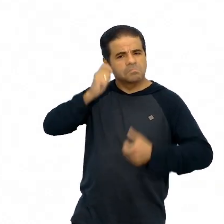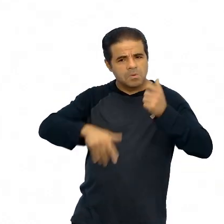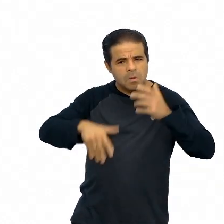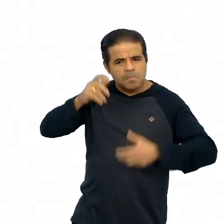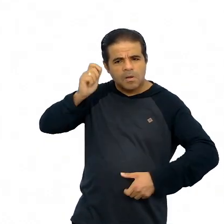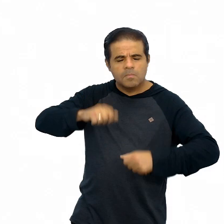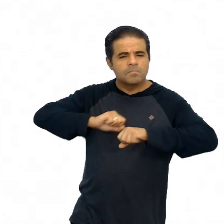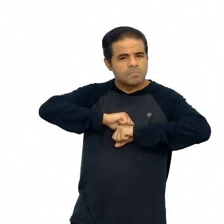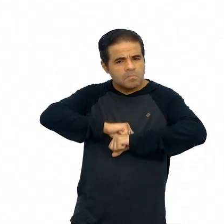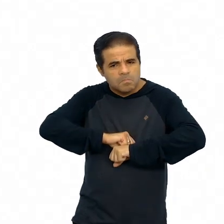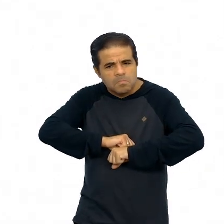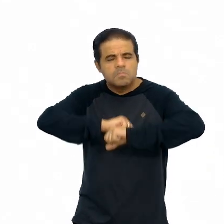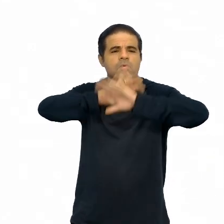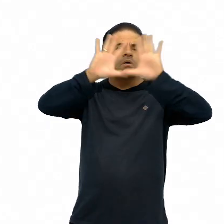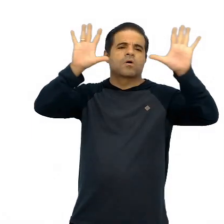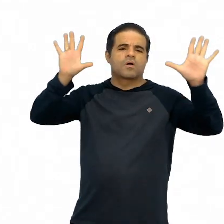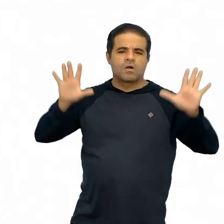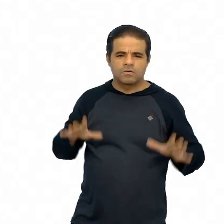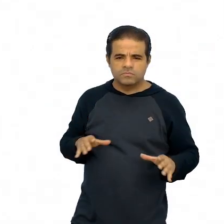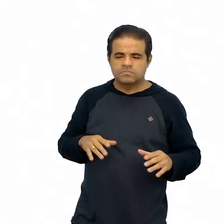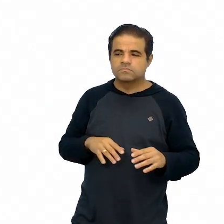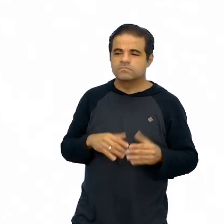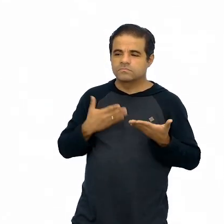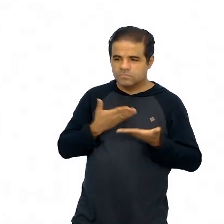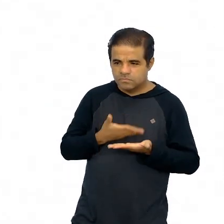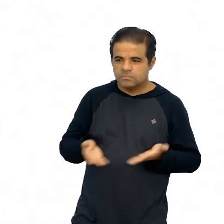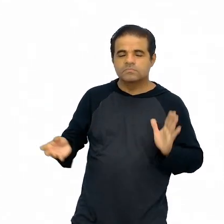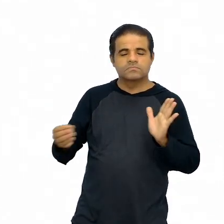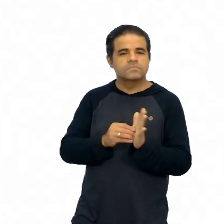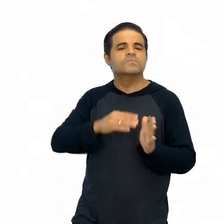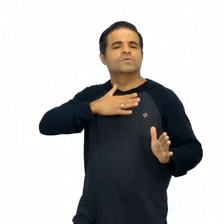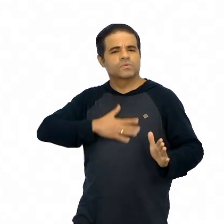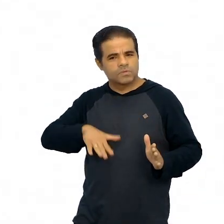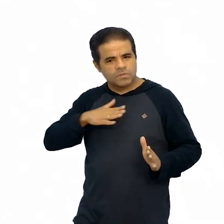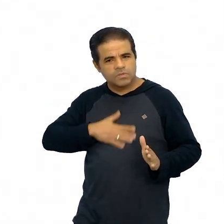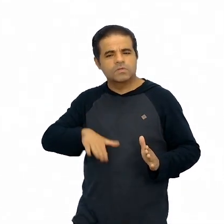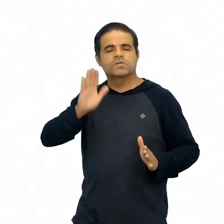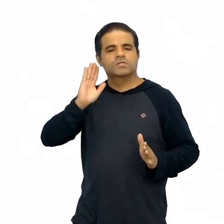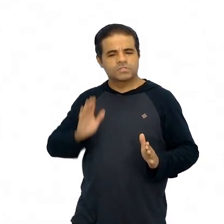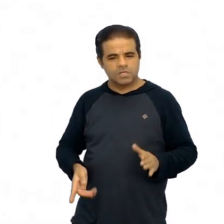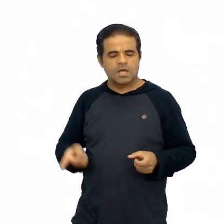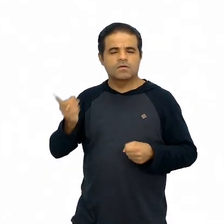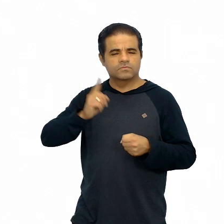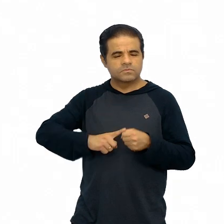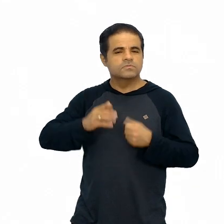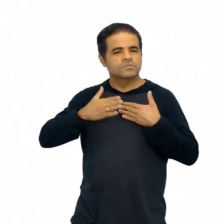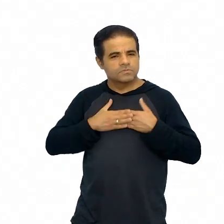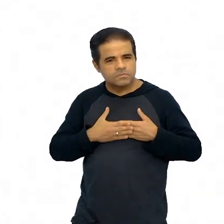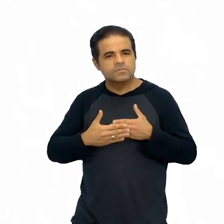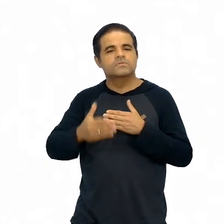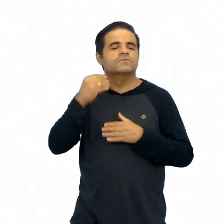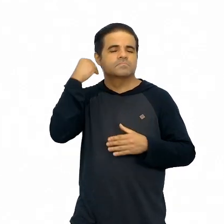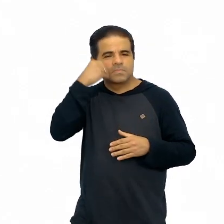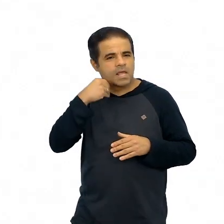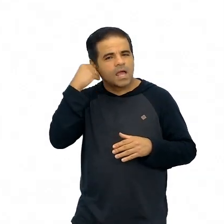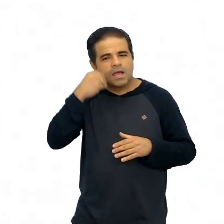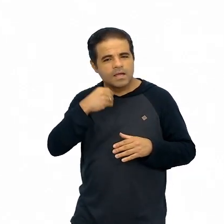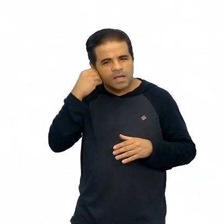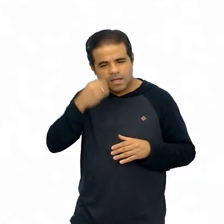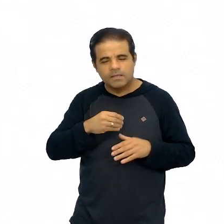tem que retomar prisma, se não estiver tranquilo, a gente já sabe, né? Com a nossa